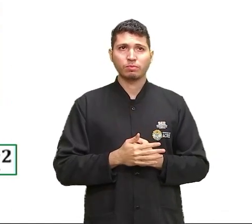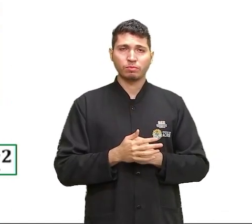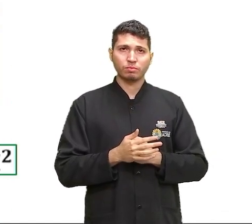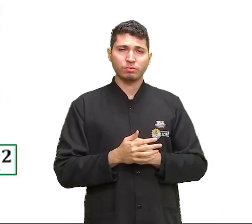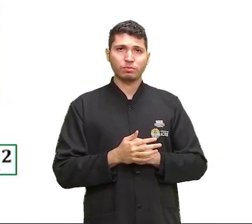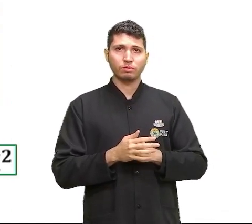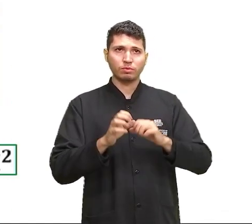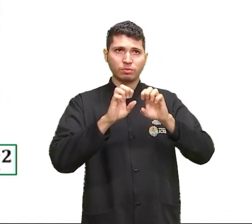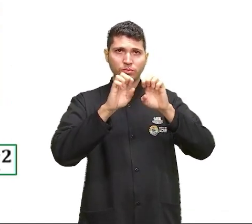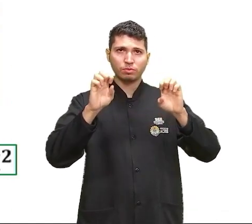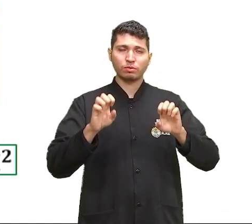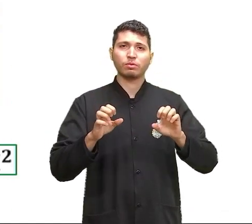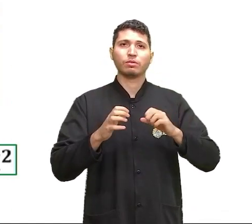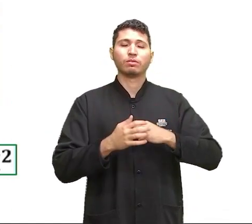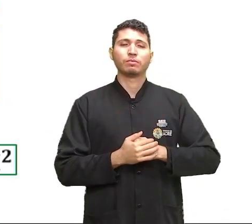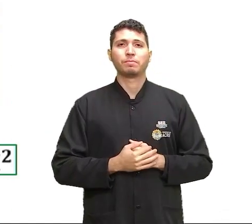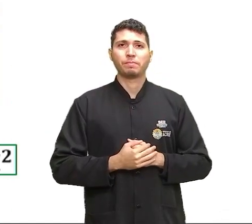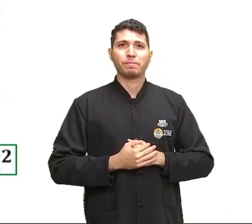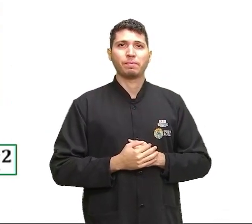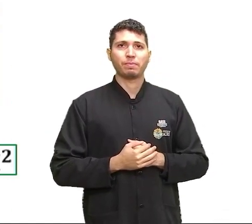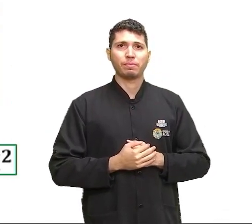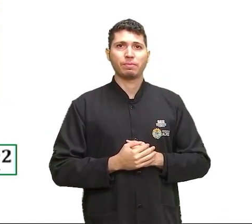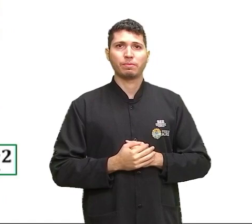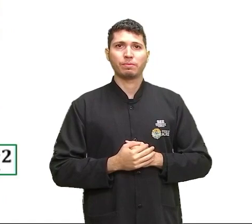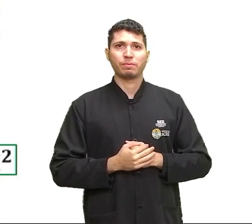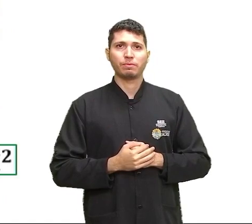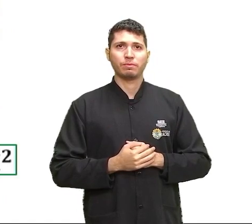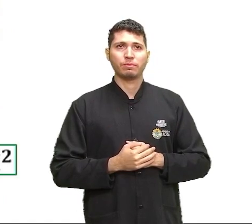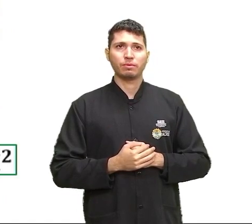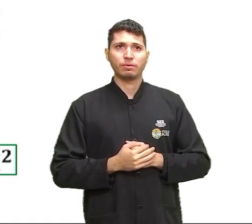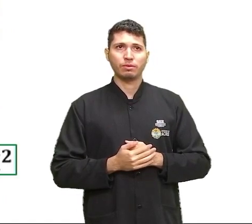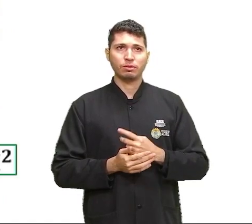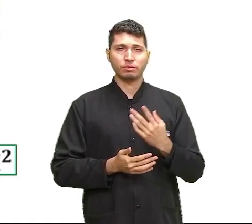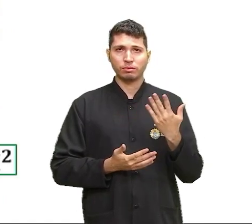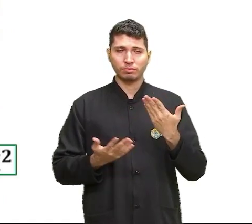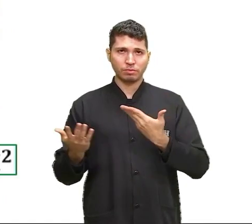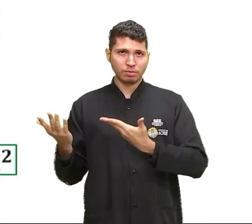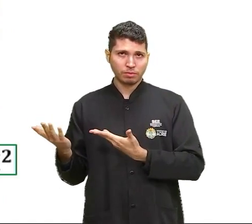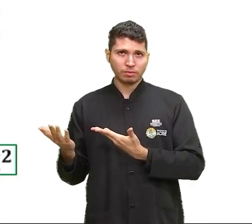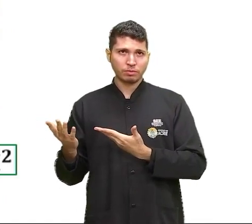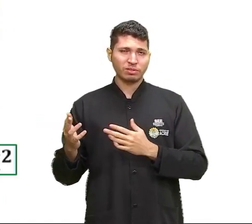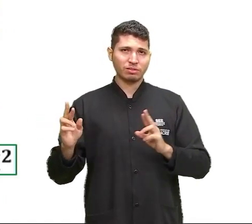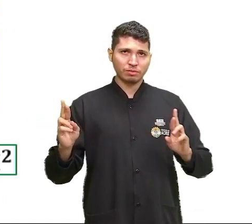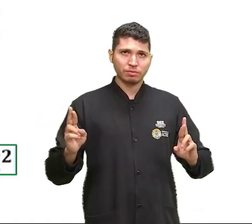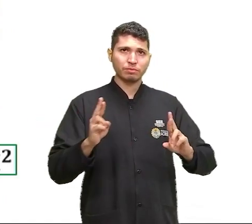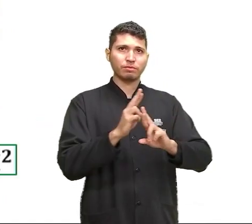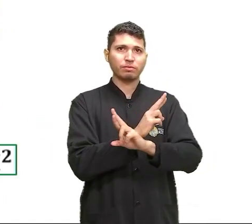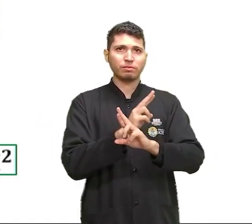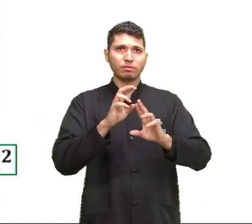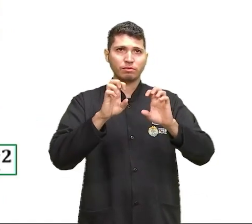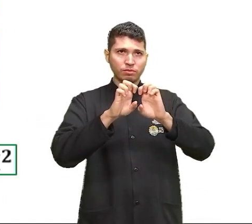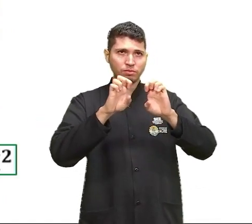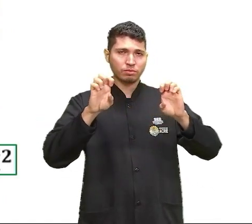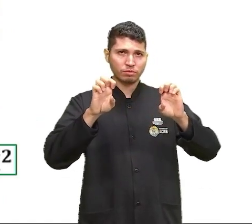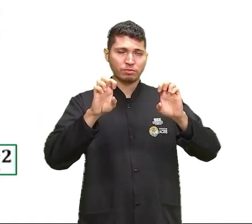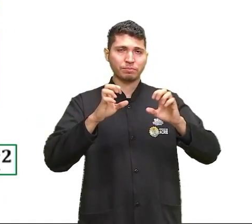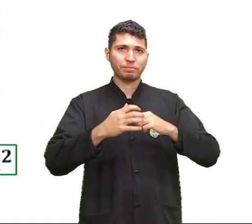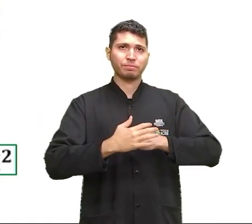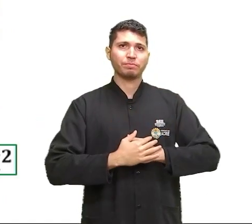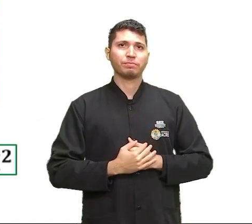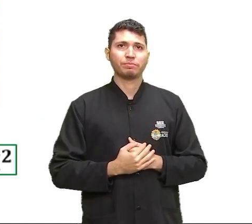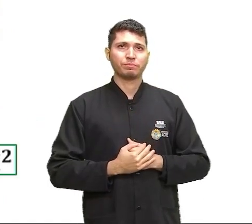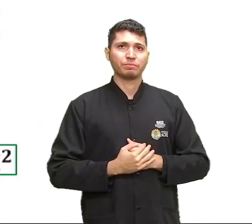qual é o funcionamento delas. Só que essas duas fórmulas que a gente está mostrando para vocês aqui, ó, relacionando as expressões, podemos obter que